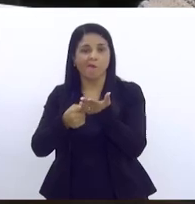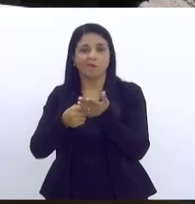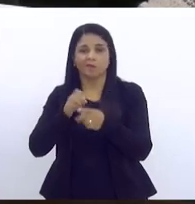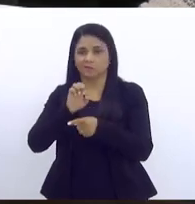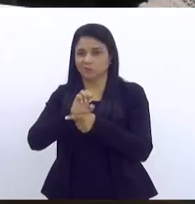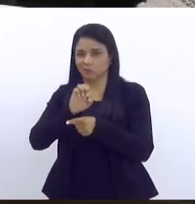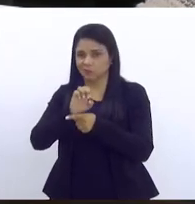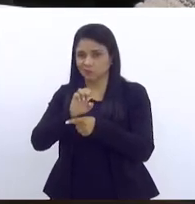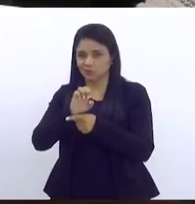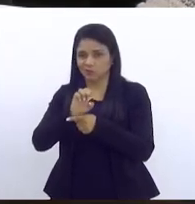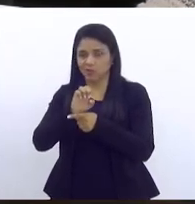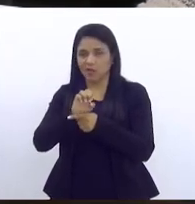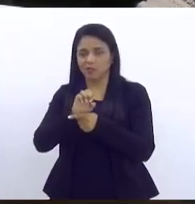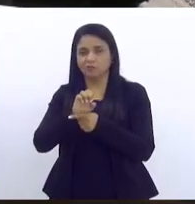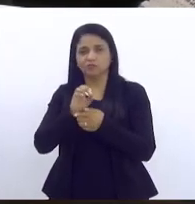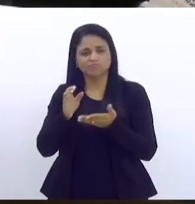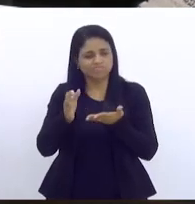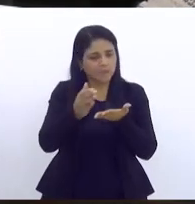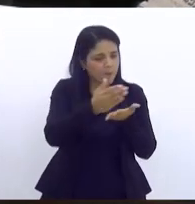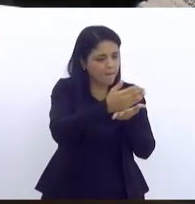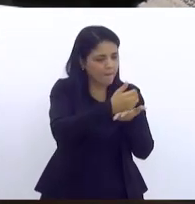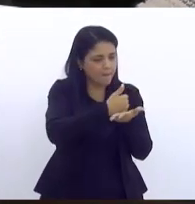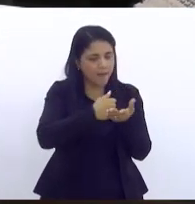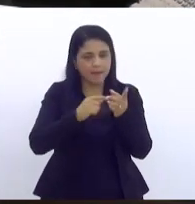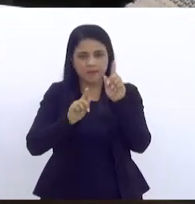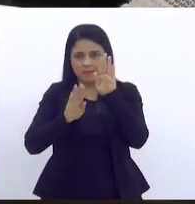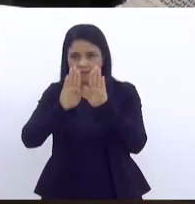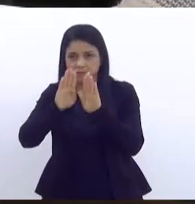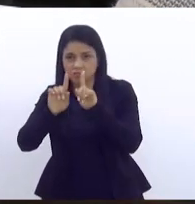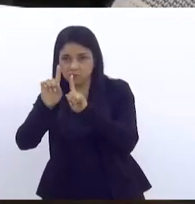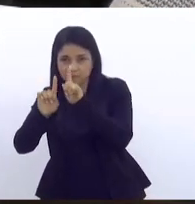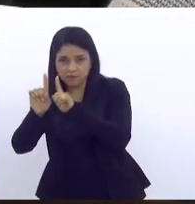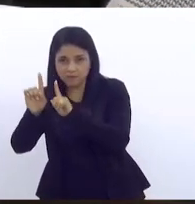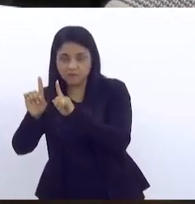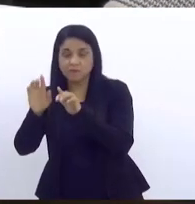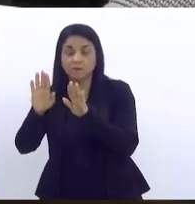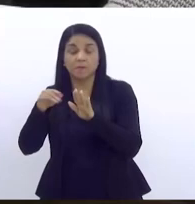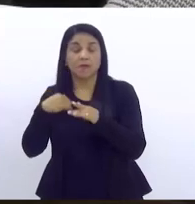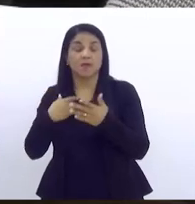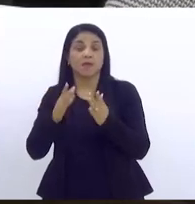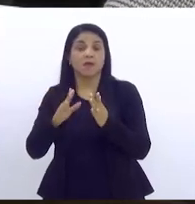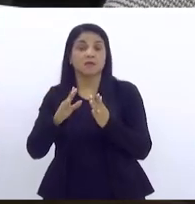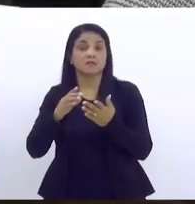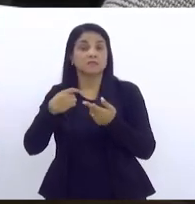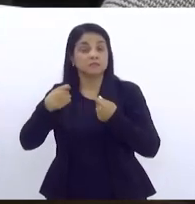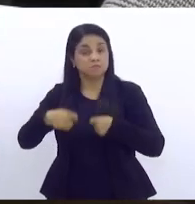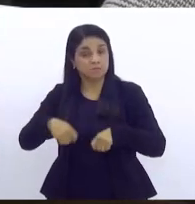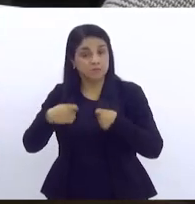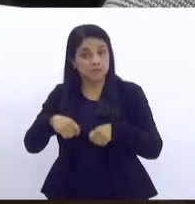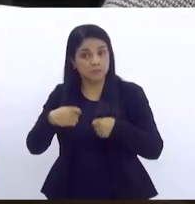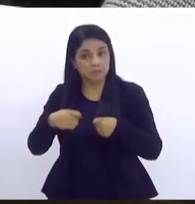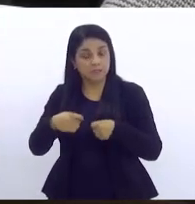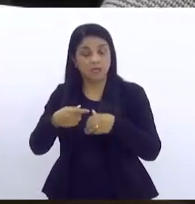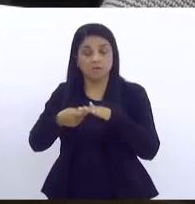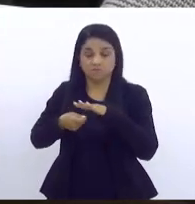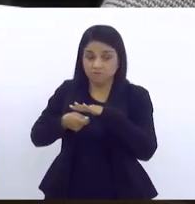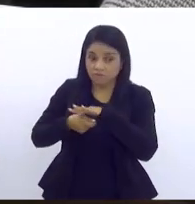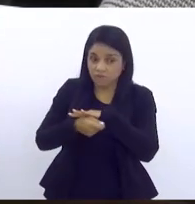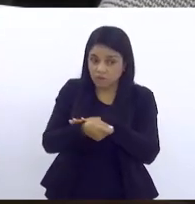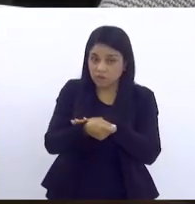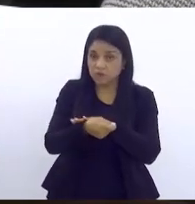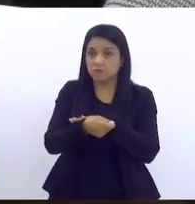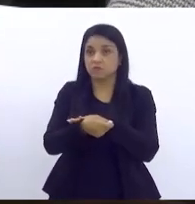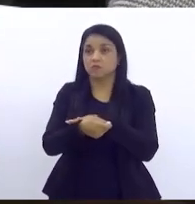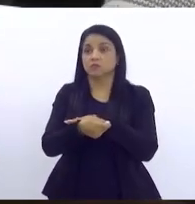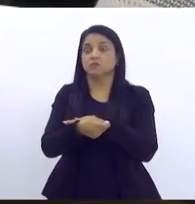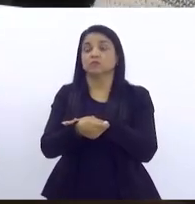estimativas que a gente fez como um valor mínimo mas caso necessário os investimentos precisam ser realizados e